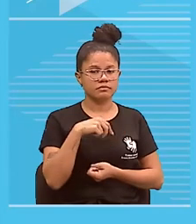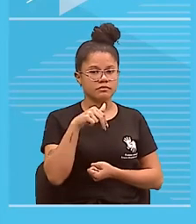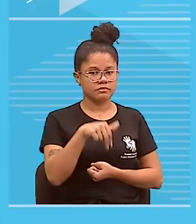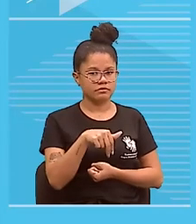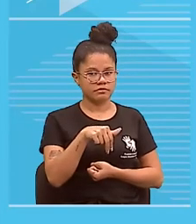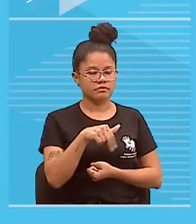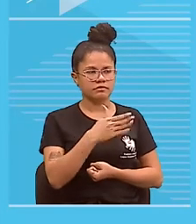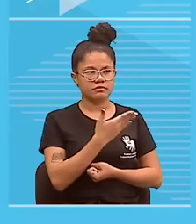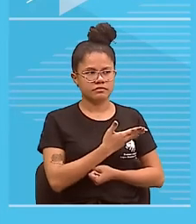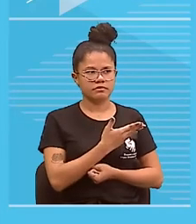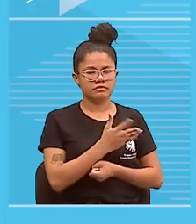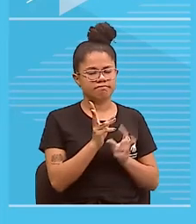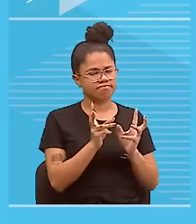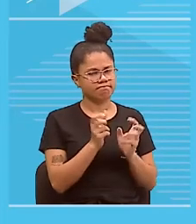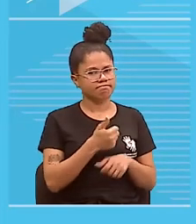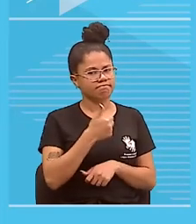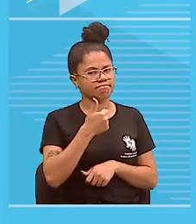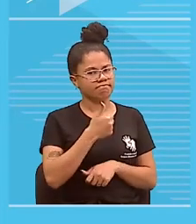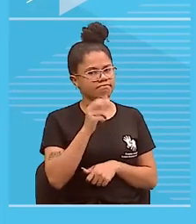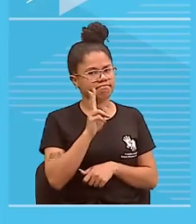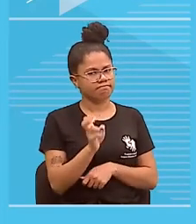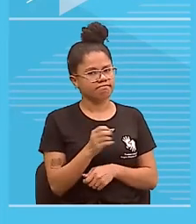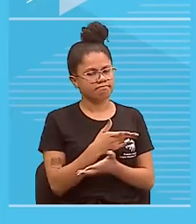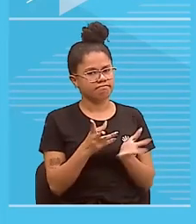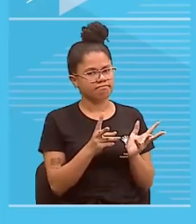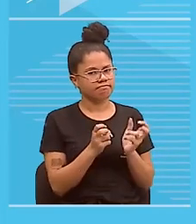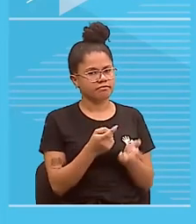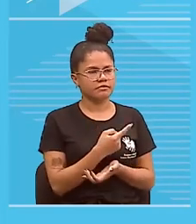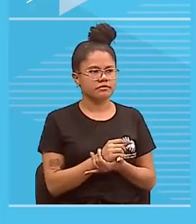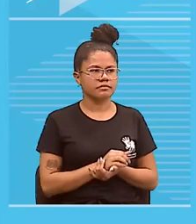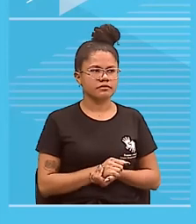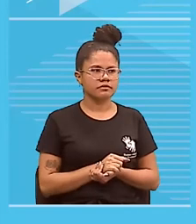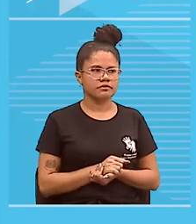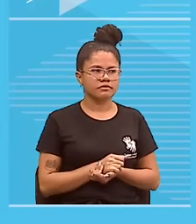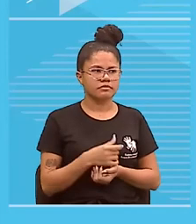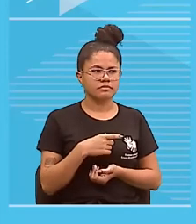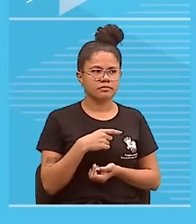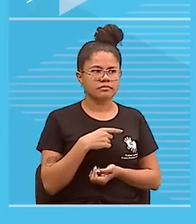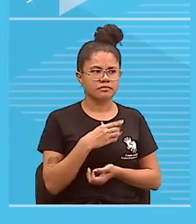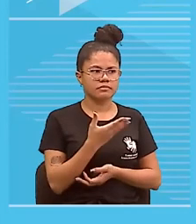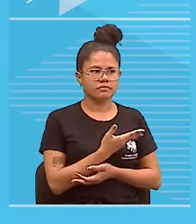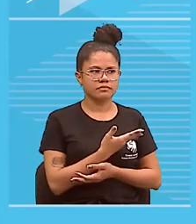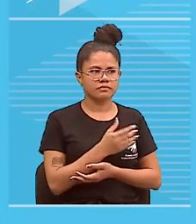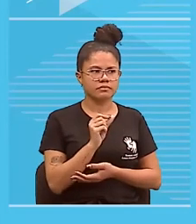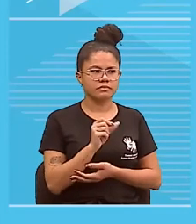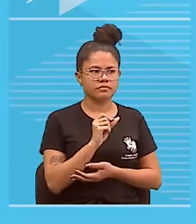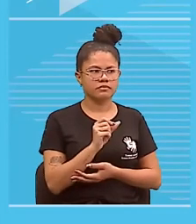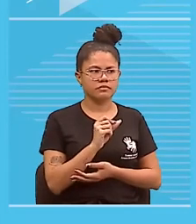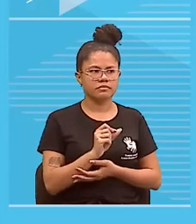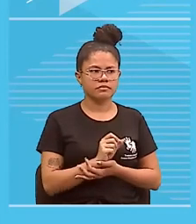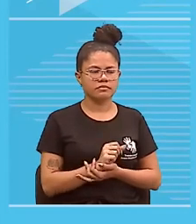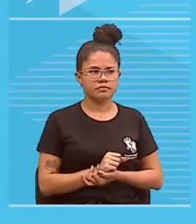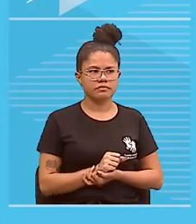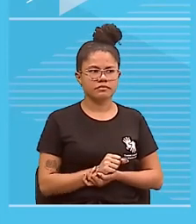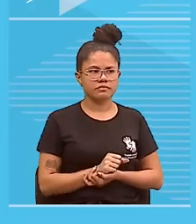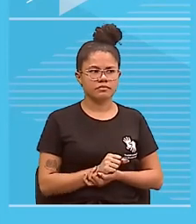vendo até agora você não tinha visto isso você tem uma função amida aqui na cantina